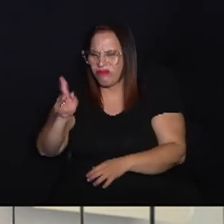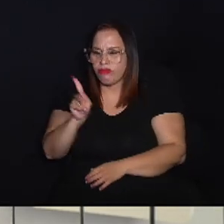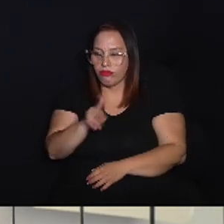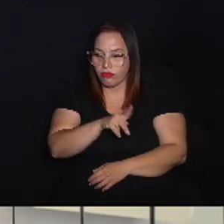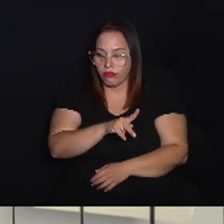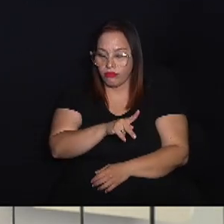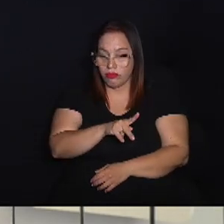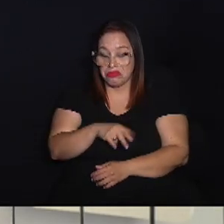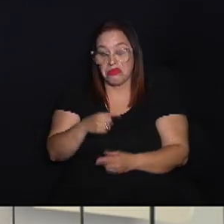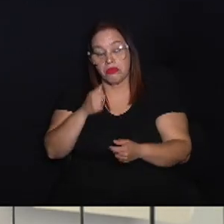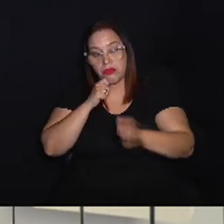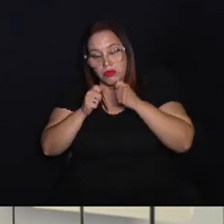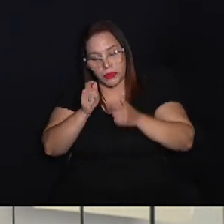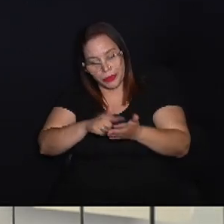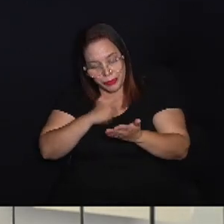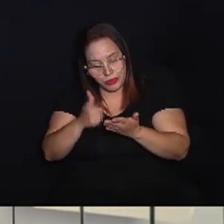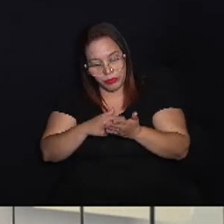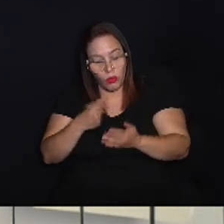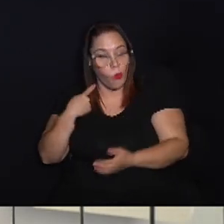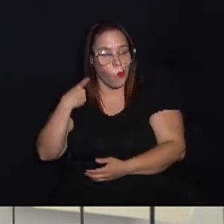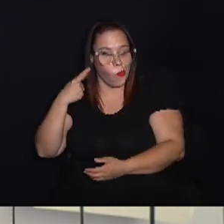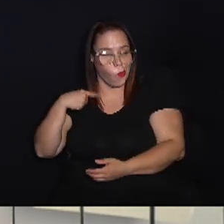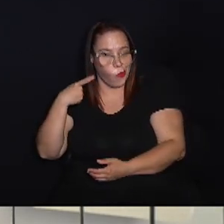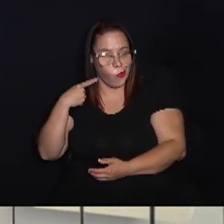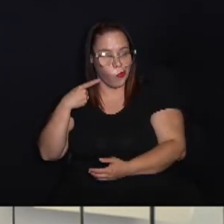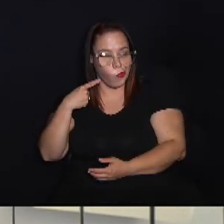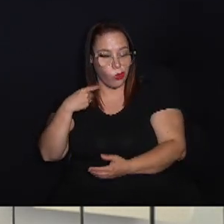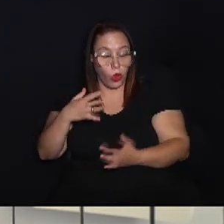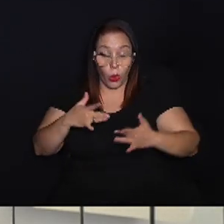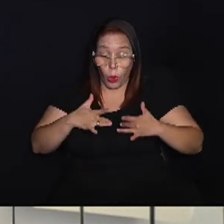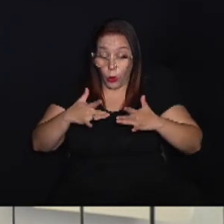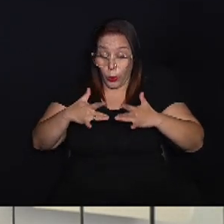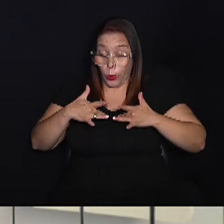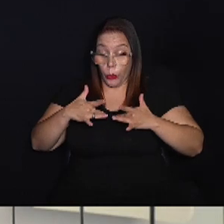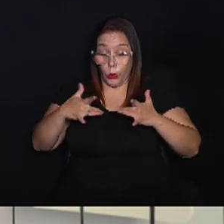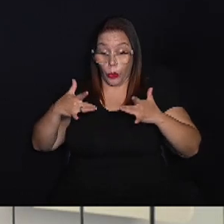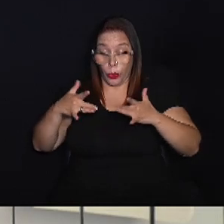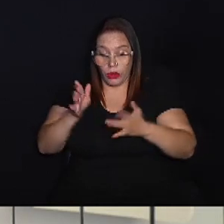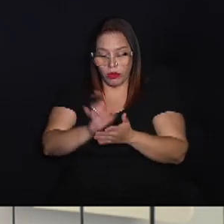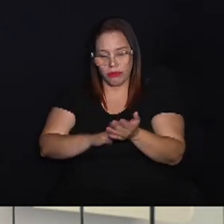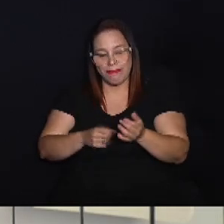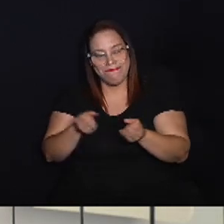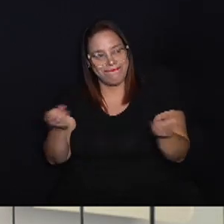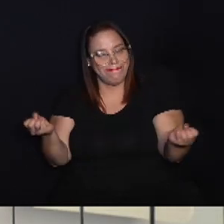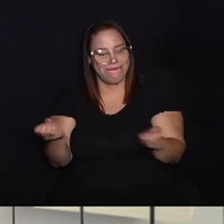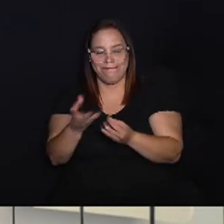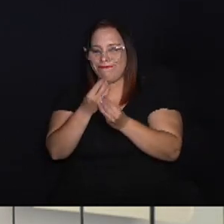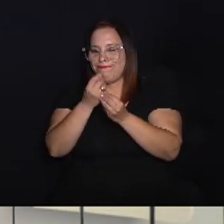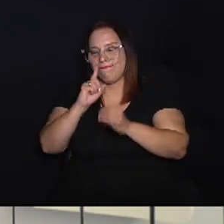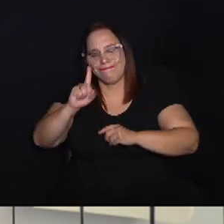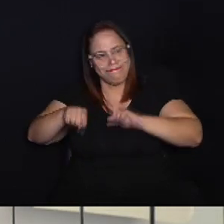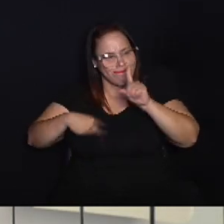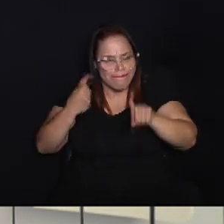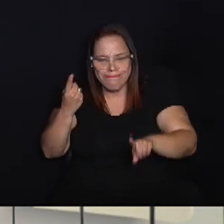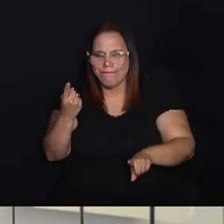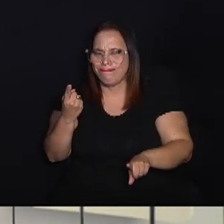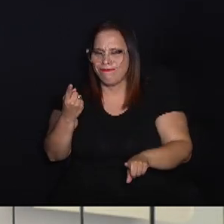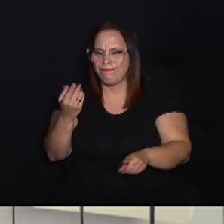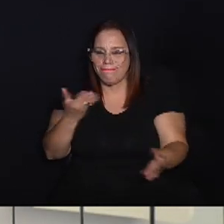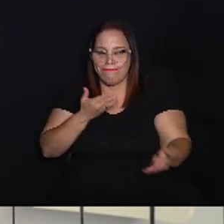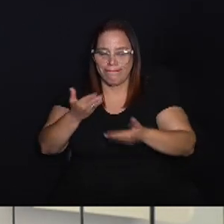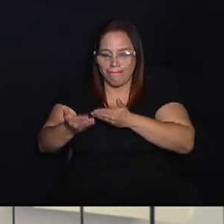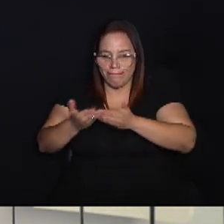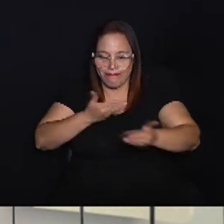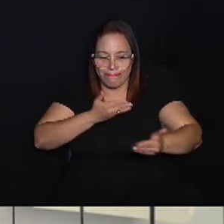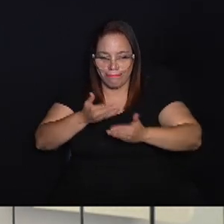Professores, jornalistas, advogados, poetas populares e clássicos, entre outros, contribuíram